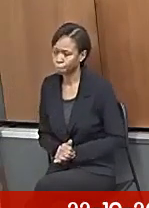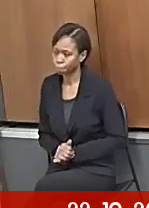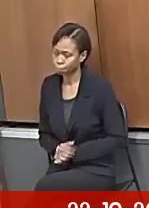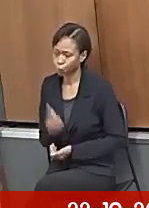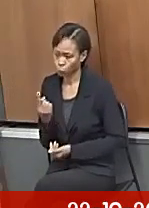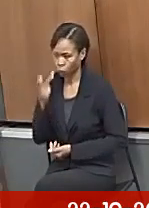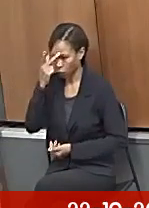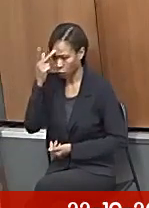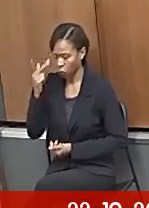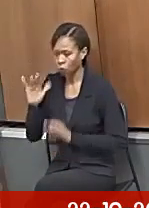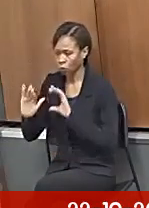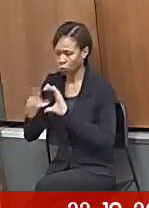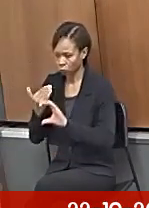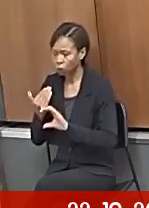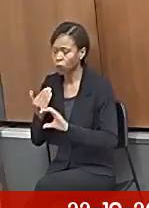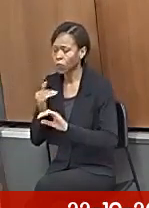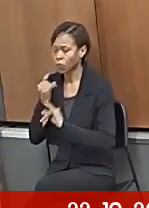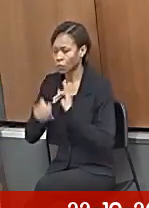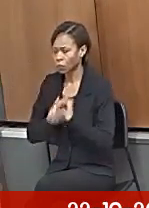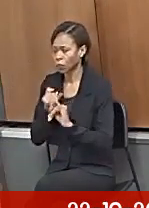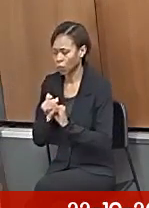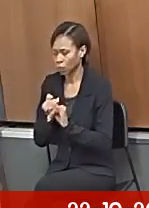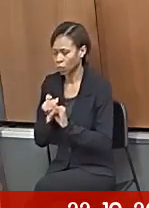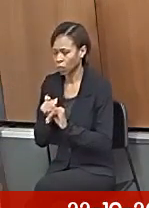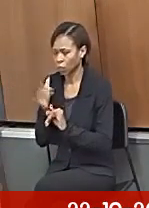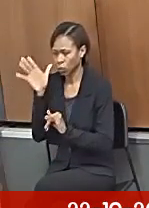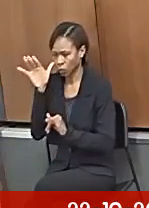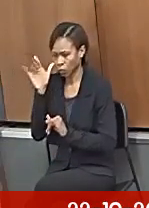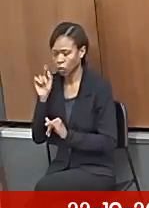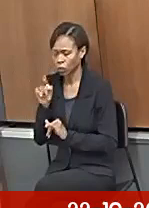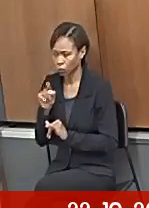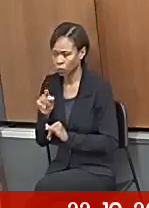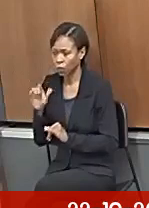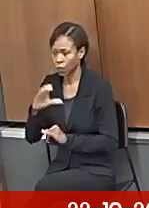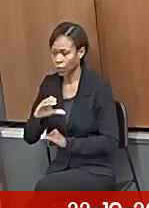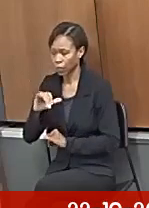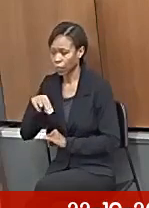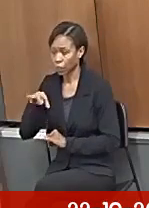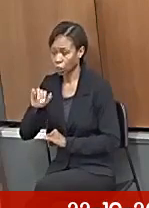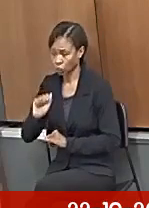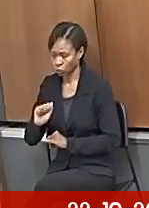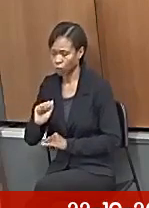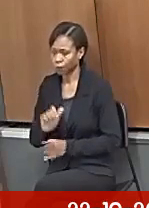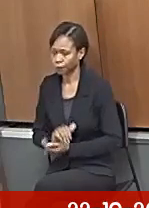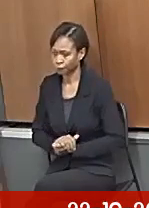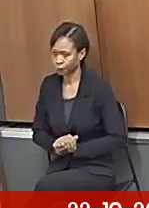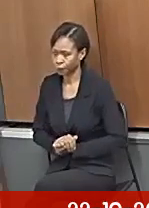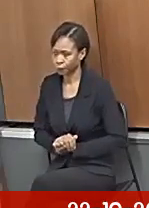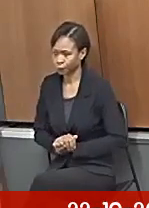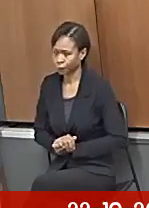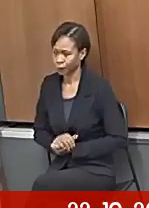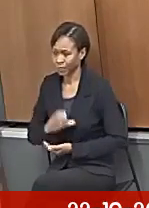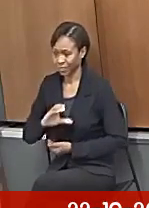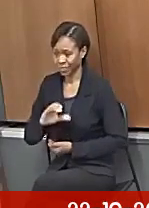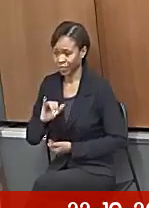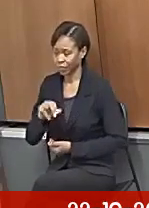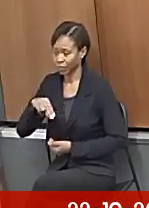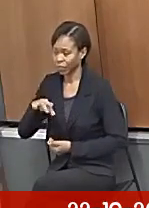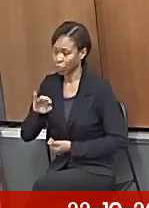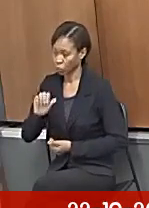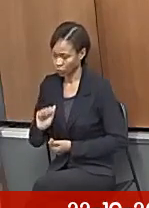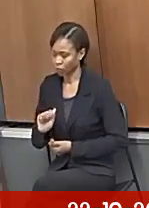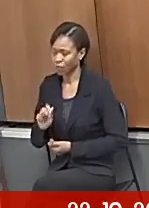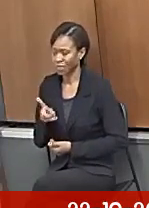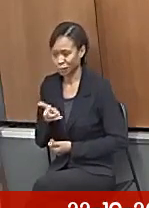das pessoas que estão acompanhando a gente, né, na TV, na rede social, a Cíntia, de Mãe Uaçu. Então, a gente está chegando aí em vários... Pois